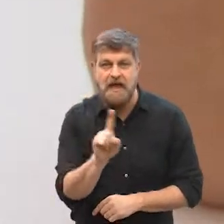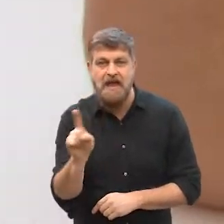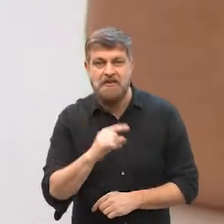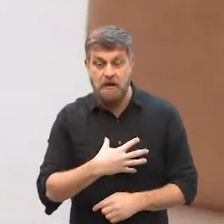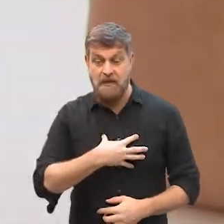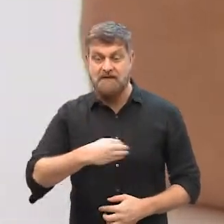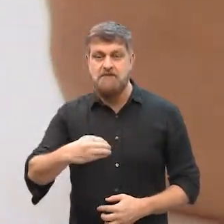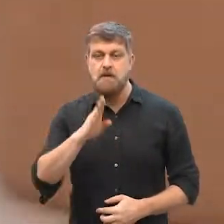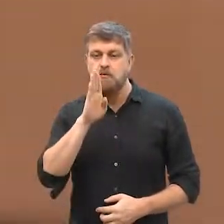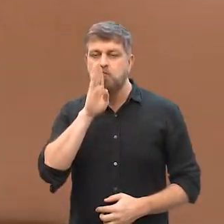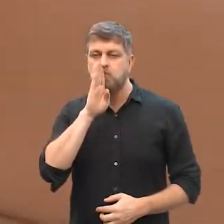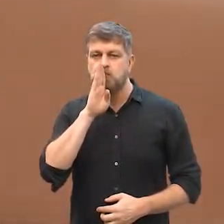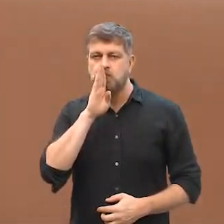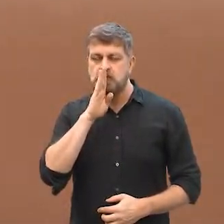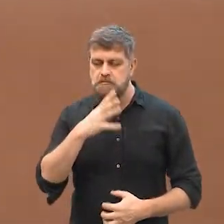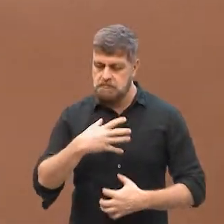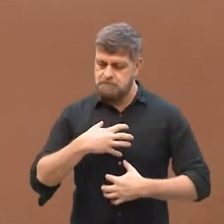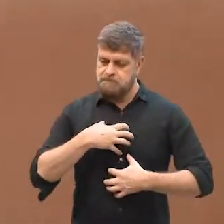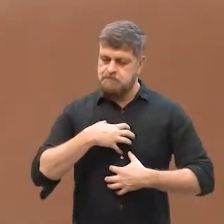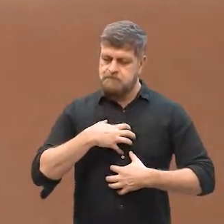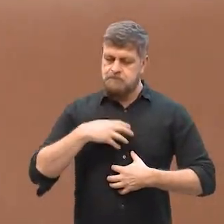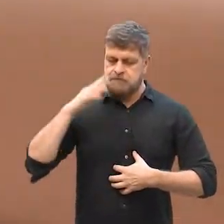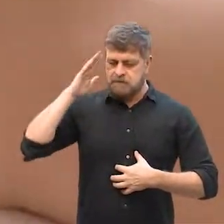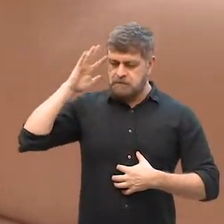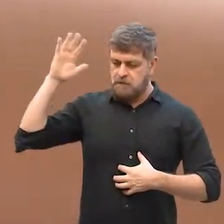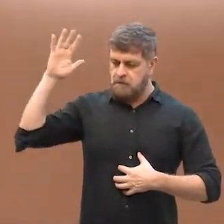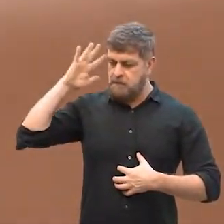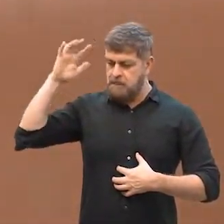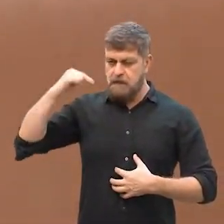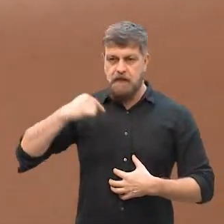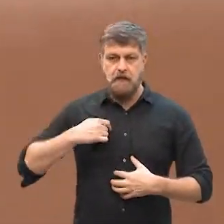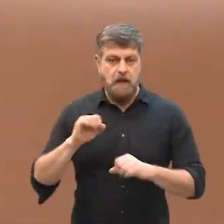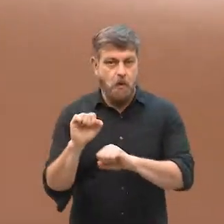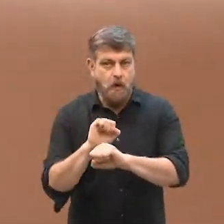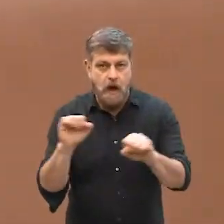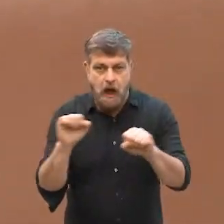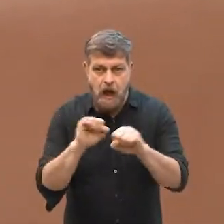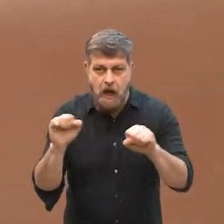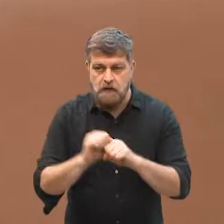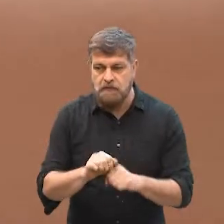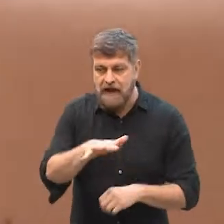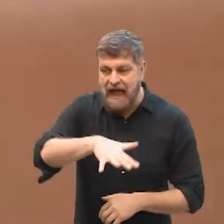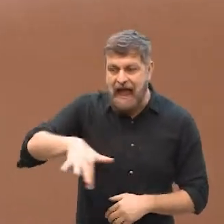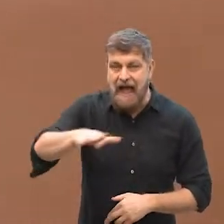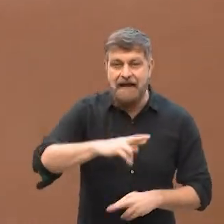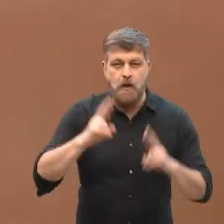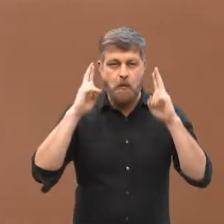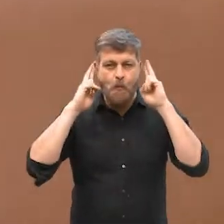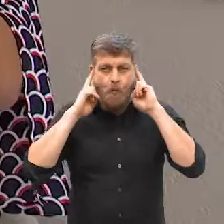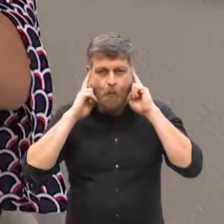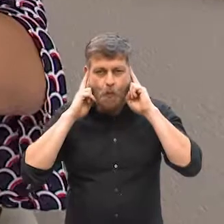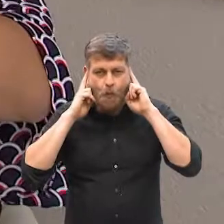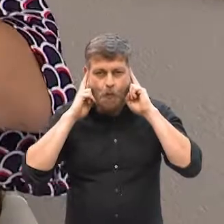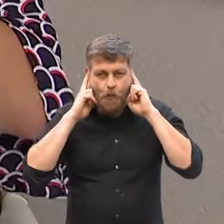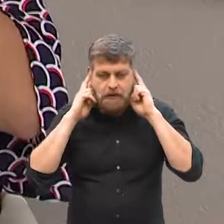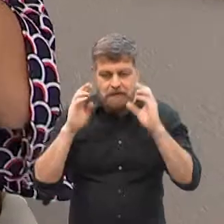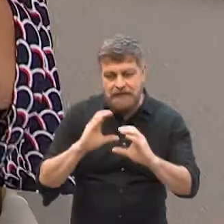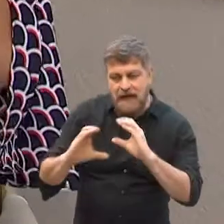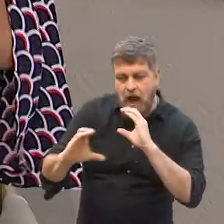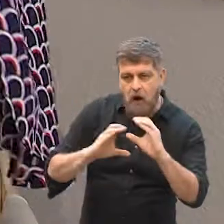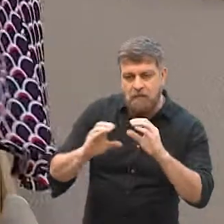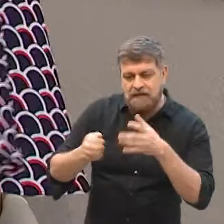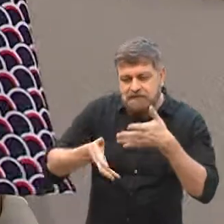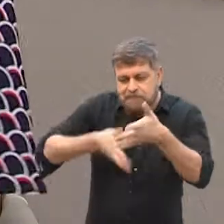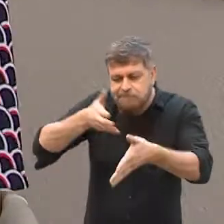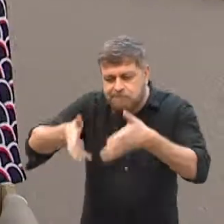esse filme me levou um pouco para essa área e falei, nossa, eu adorei a parte de surdez, de comunicação, de proporcionar